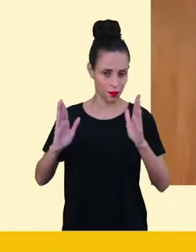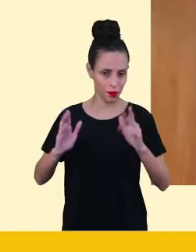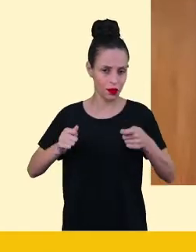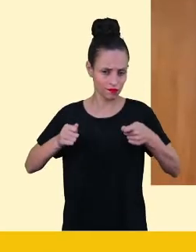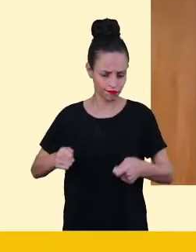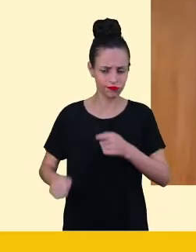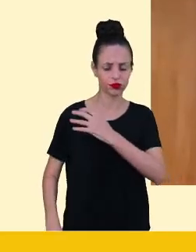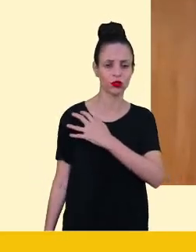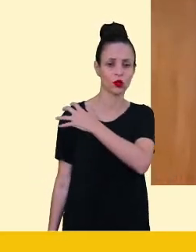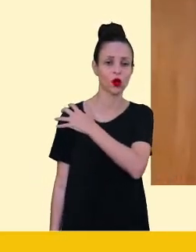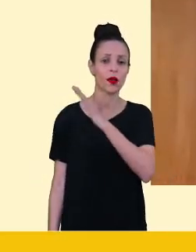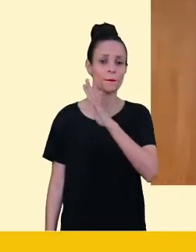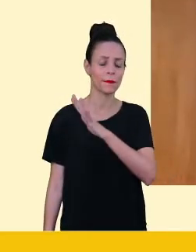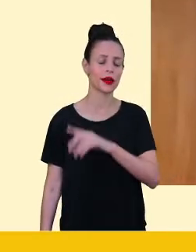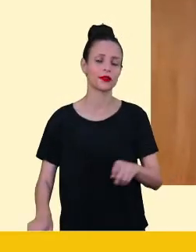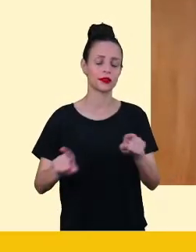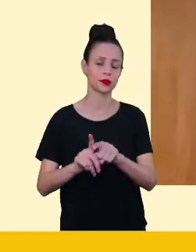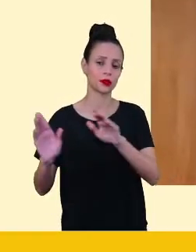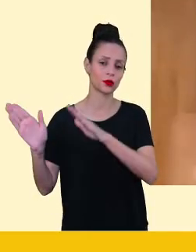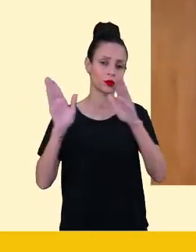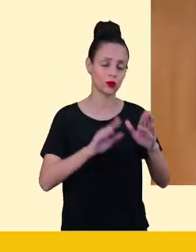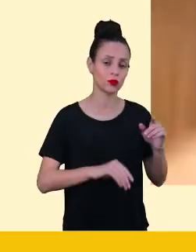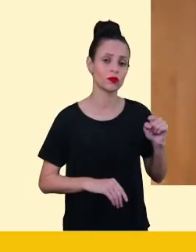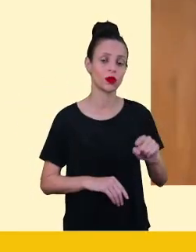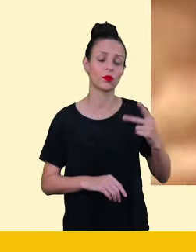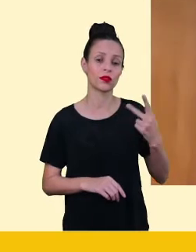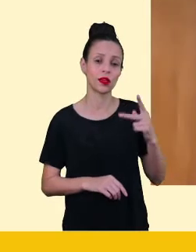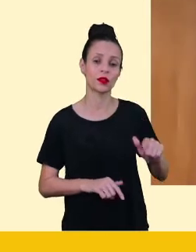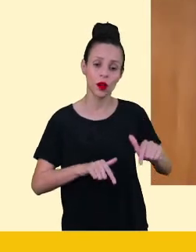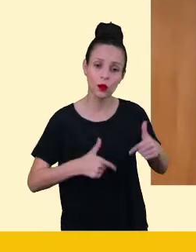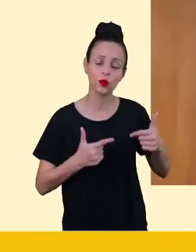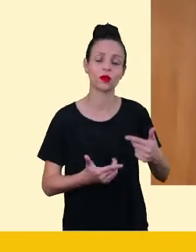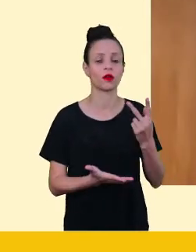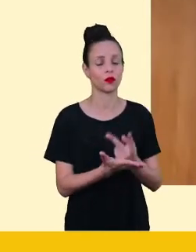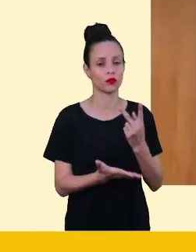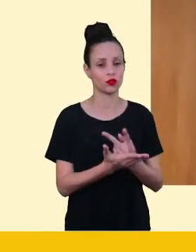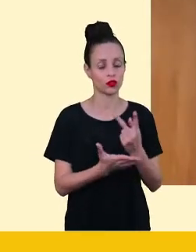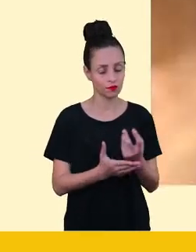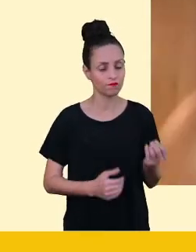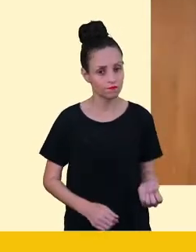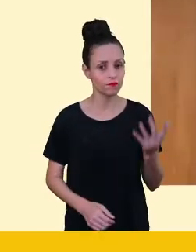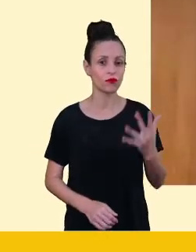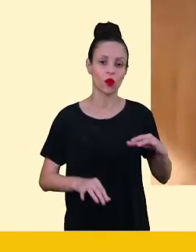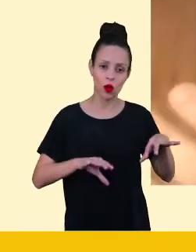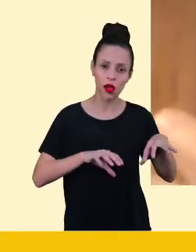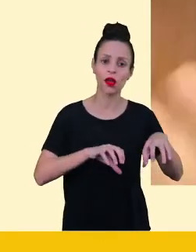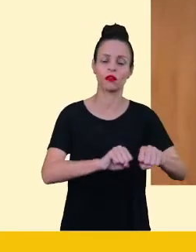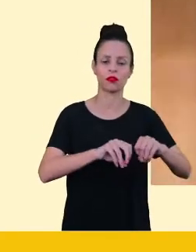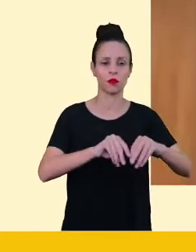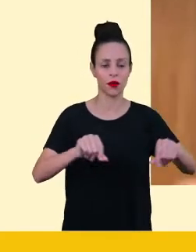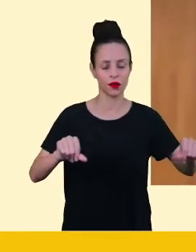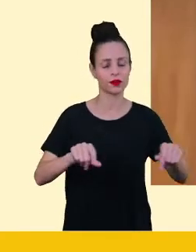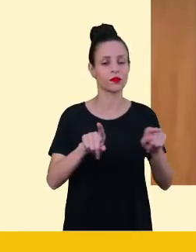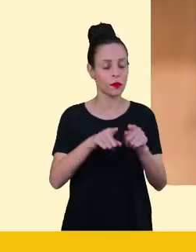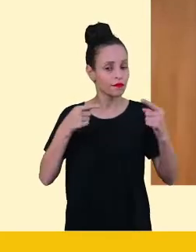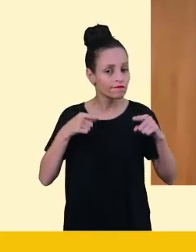temporalidade da ditadura que foi fazer a Green, mas na temporalidade deles, de uma luta contínua que gerou a demarcação